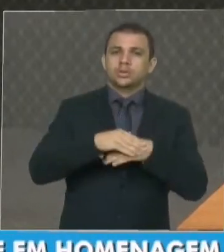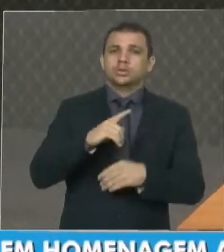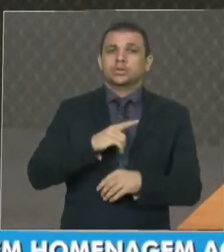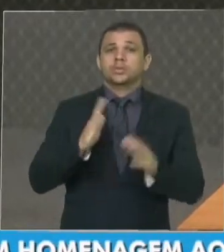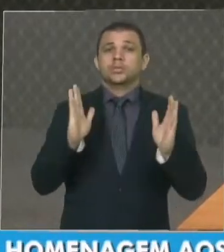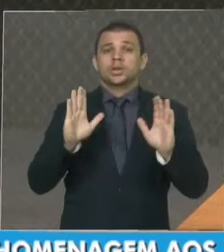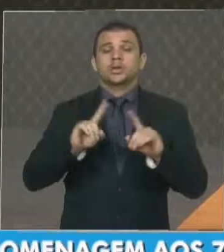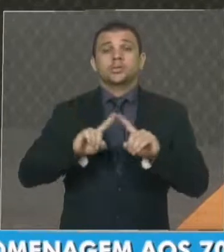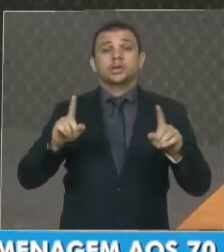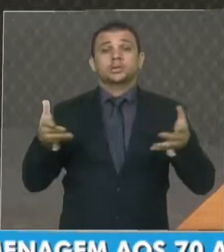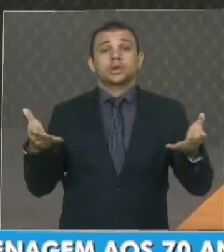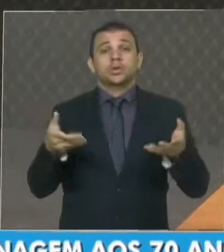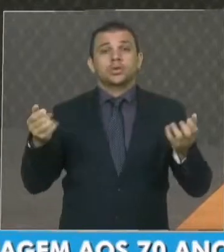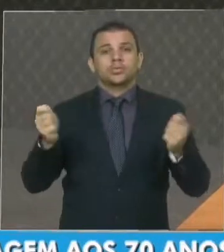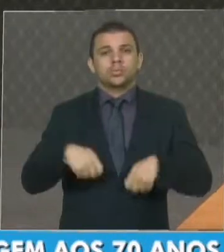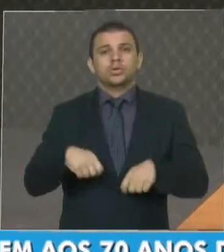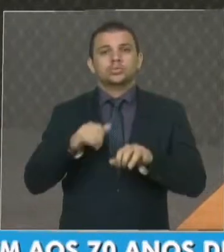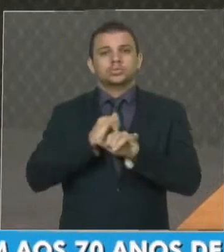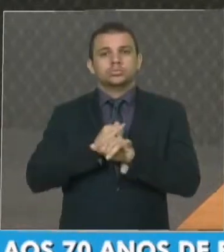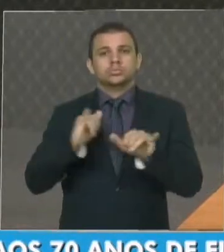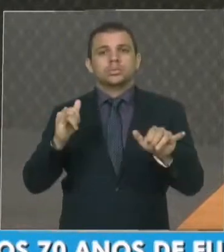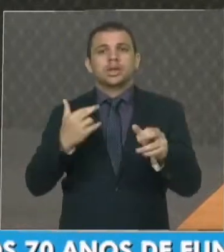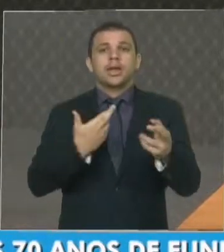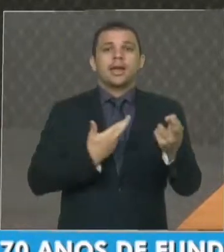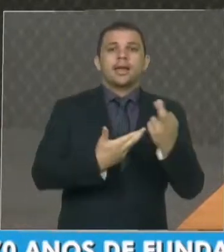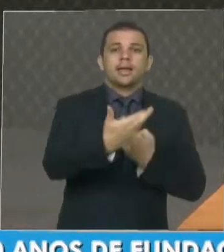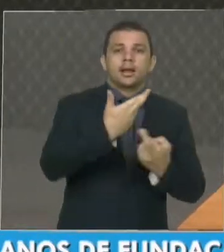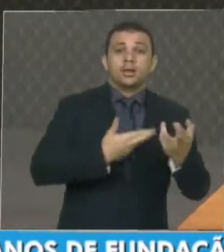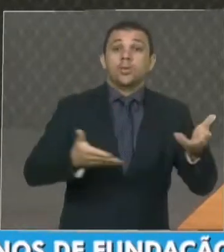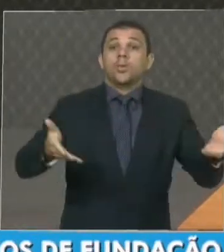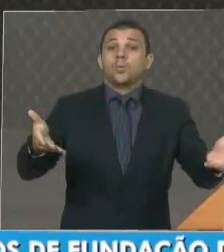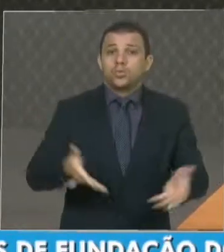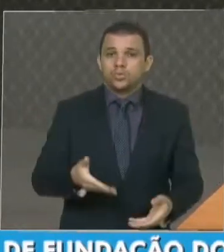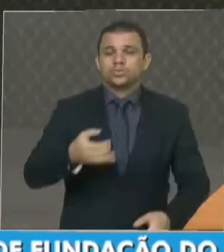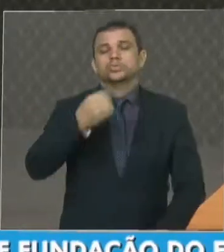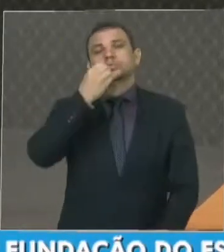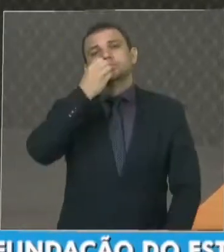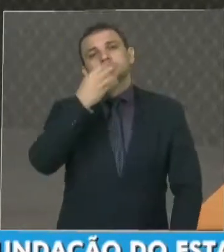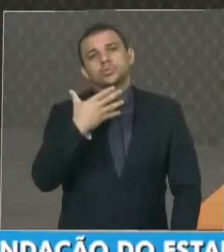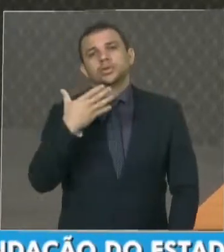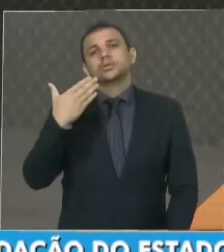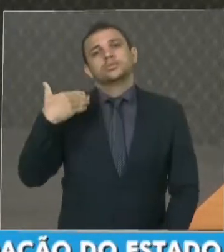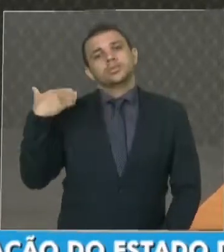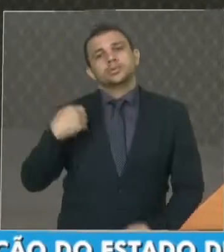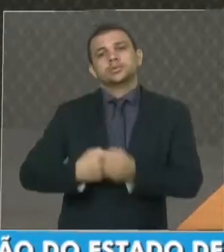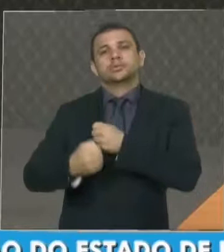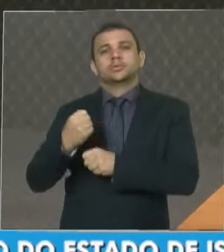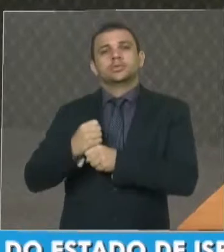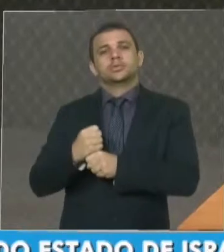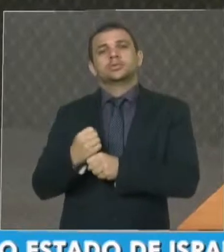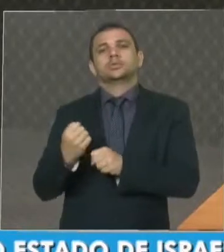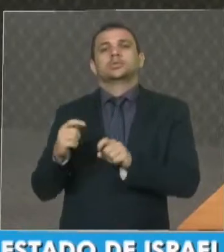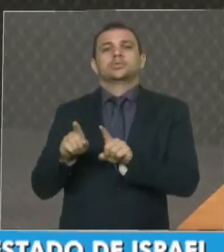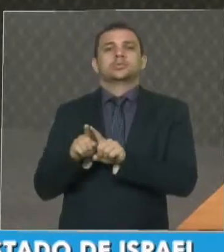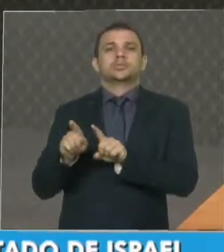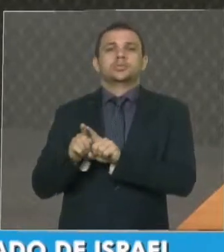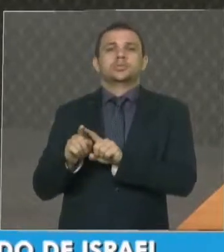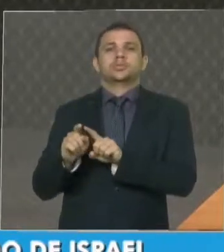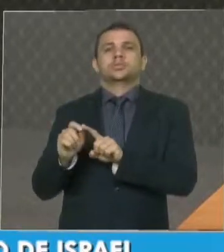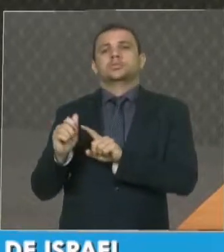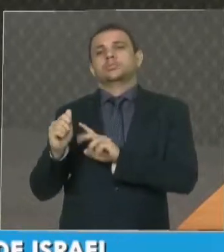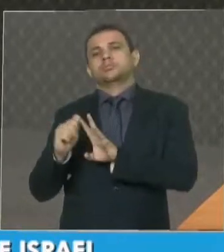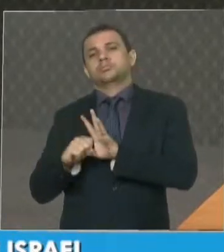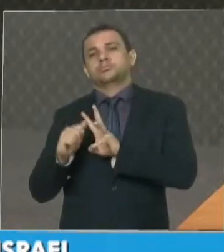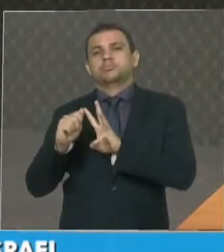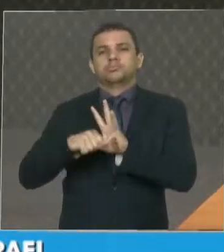aqui, agora, que as relações estão muito bons nos últimos anos, em 3, 4 meses. E nós